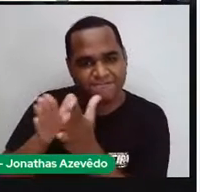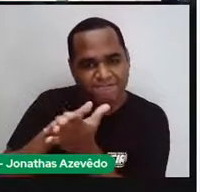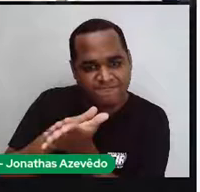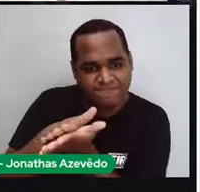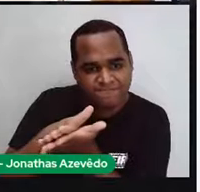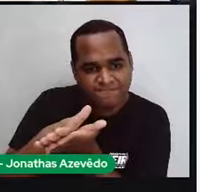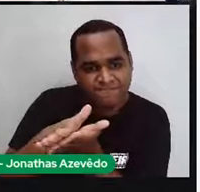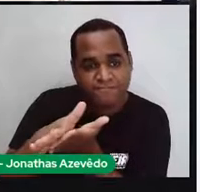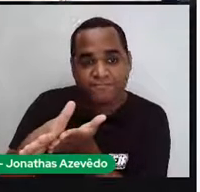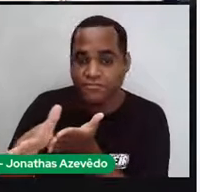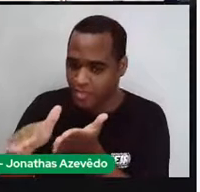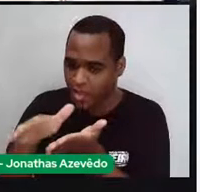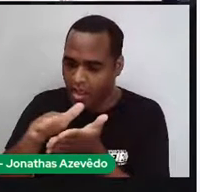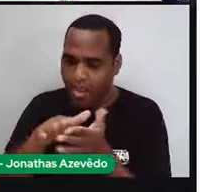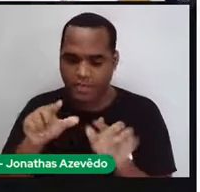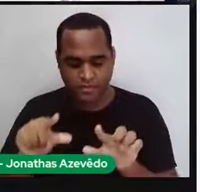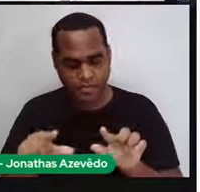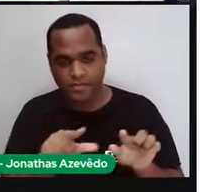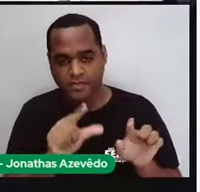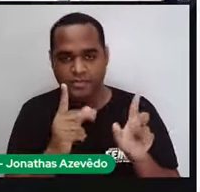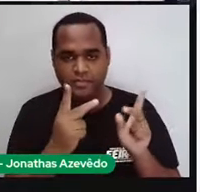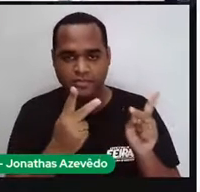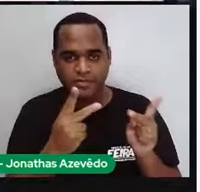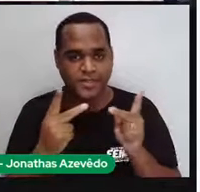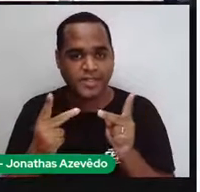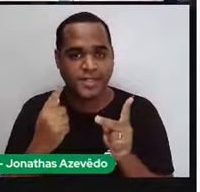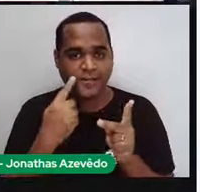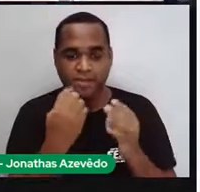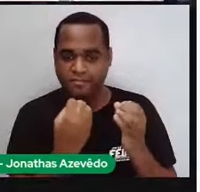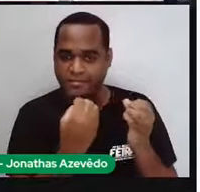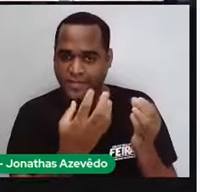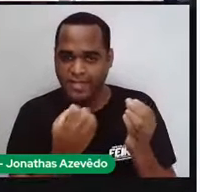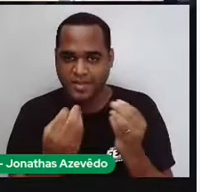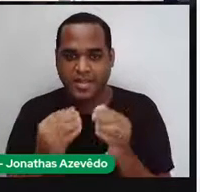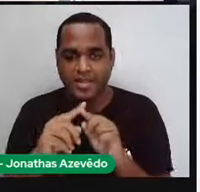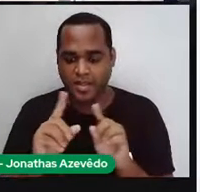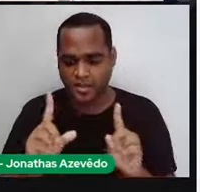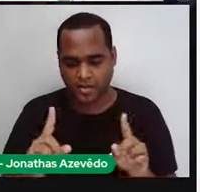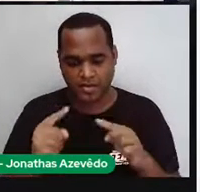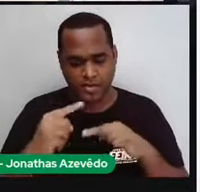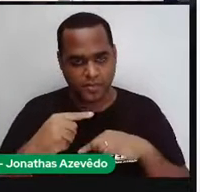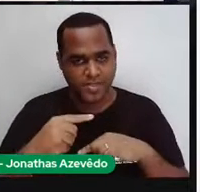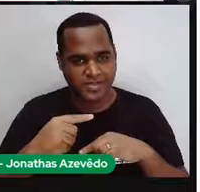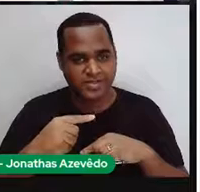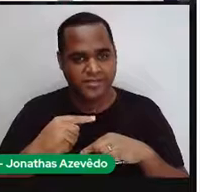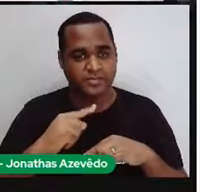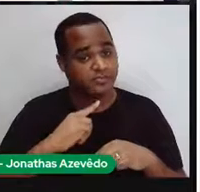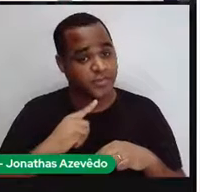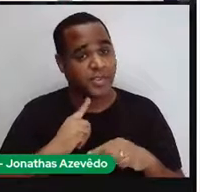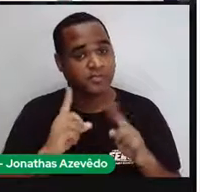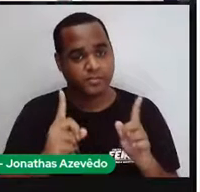visita a cada cartão terá formato de quadrado